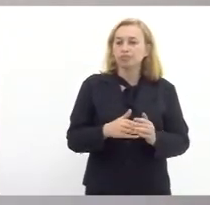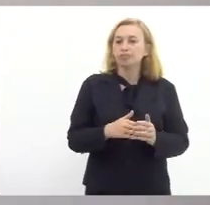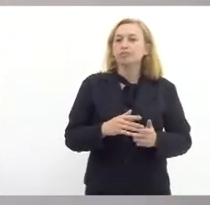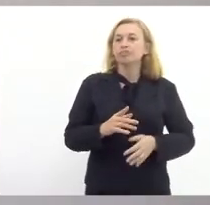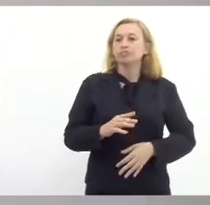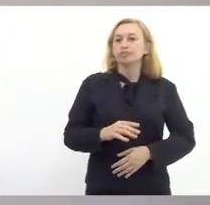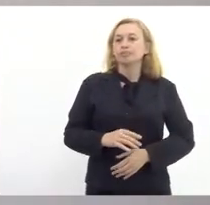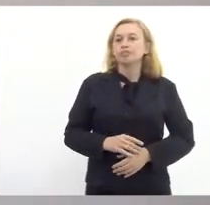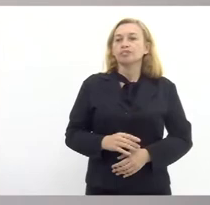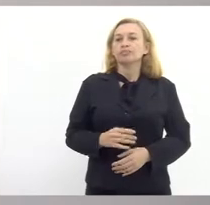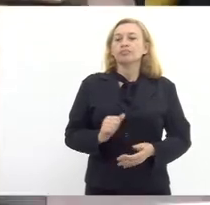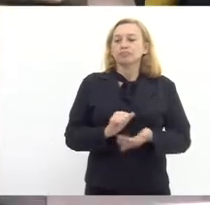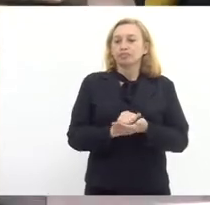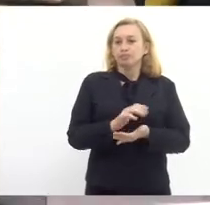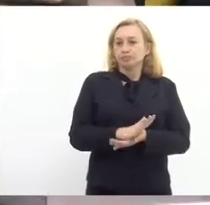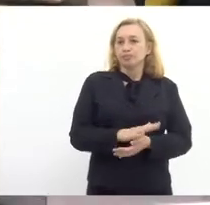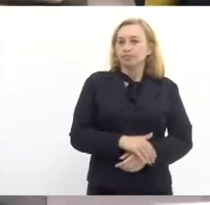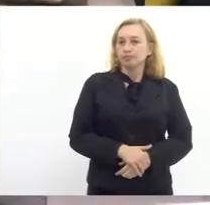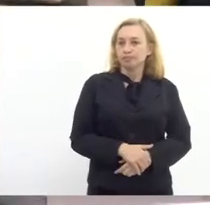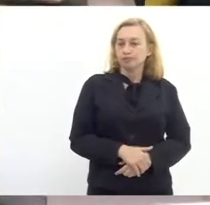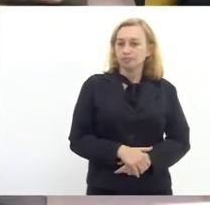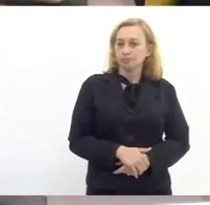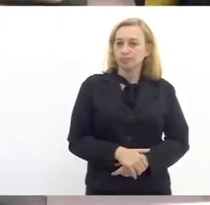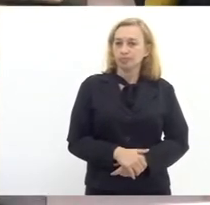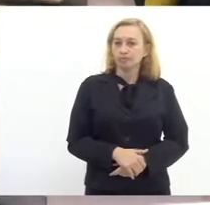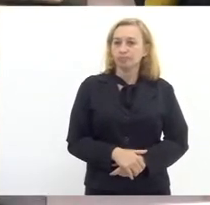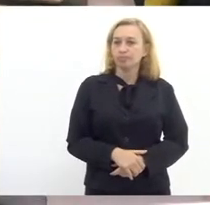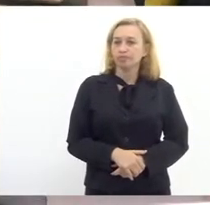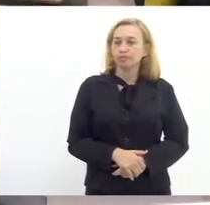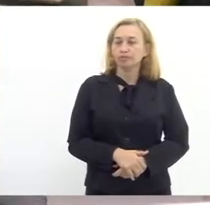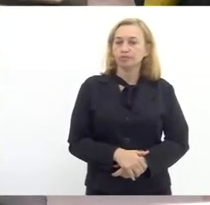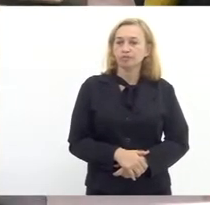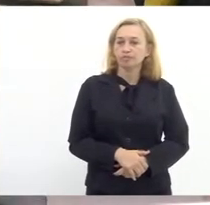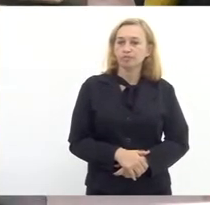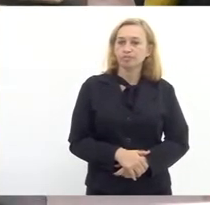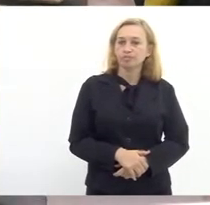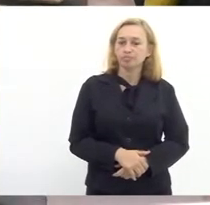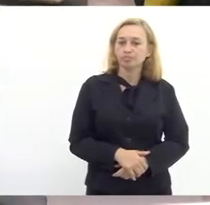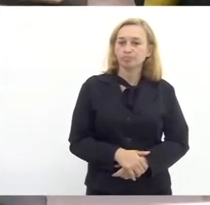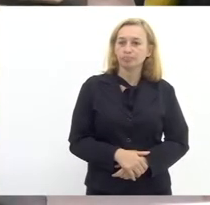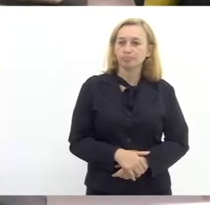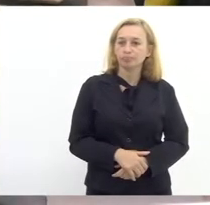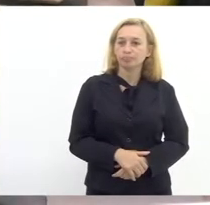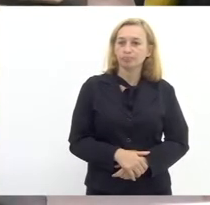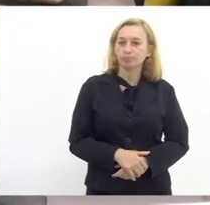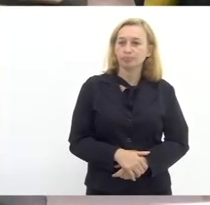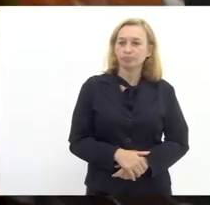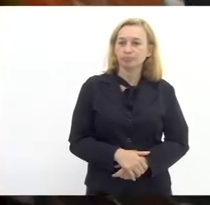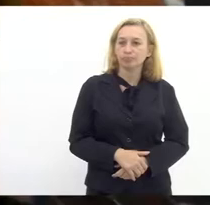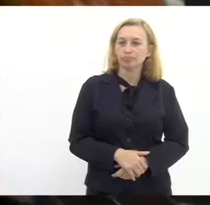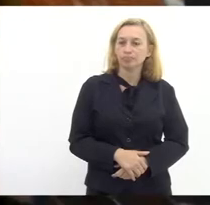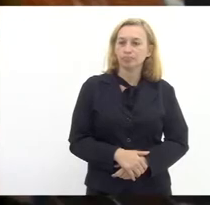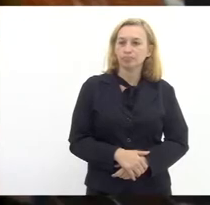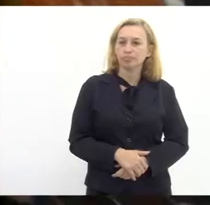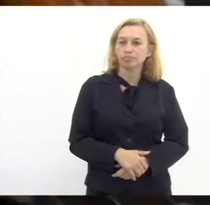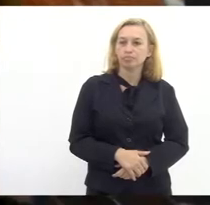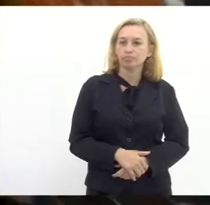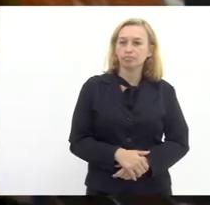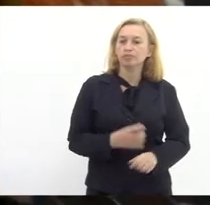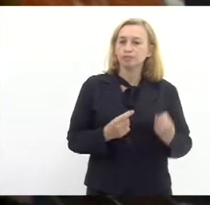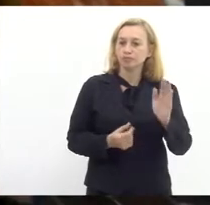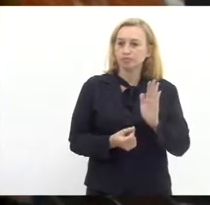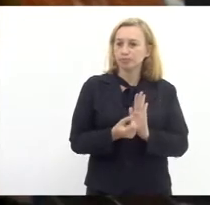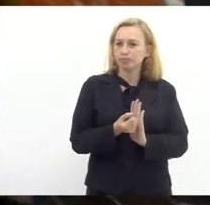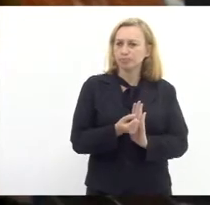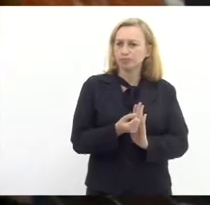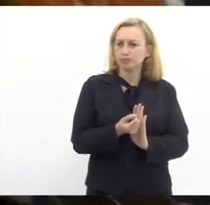total das multas. Eu imaginei que a senhora estivesse perguntando sobre aquele processo, o da multa agora dos investimentos. Sim. É sobre